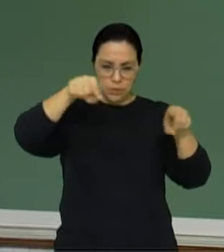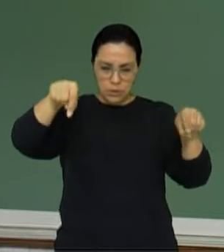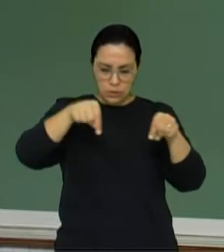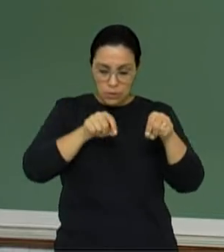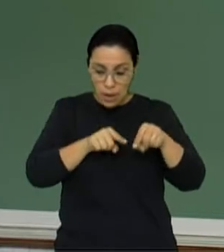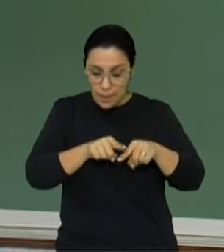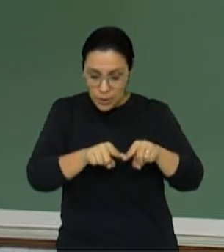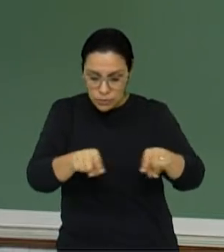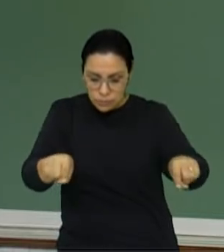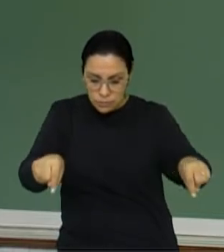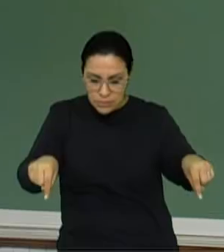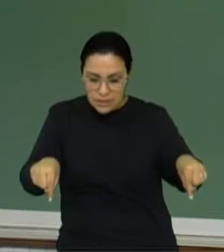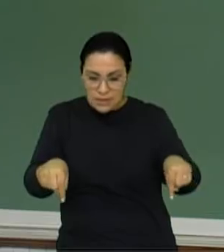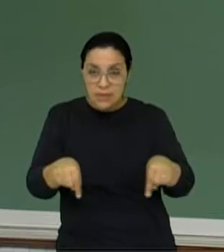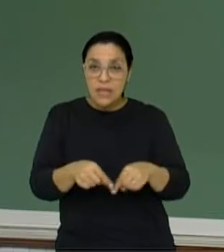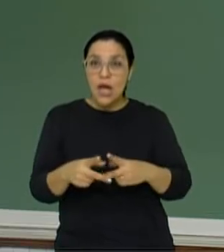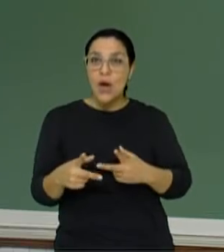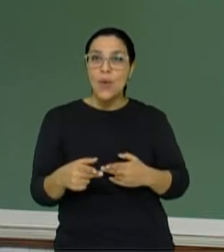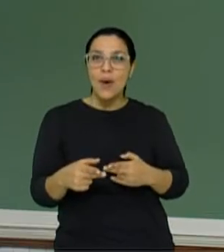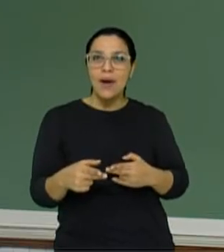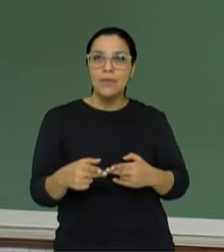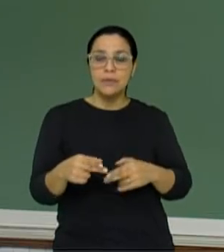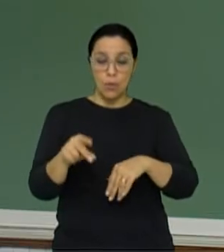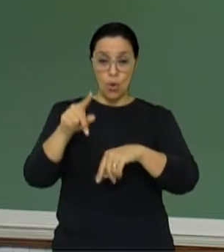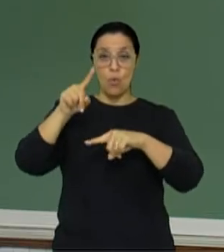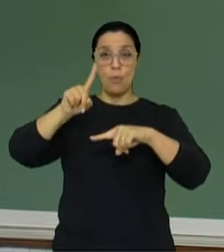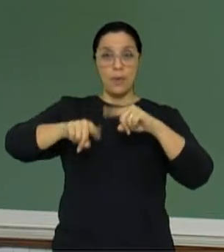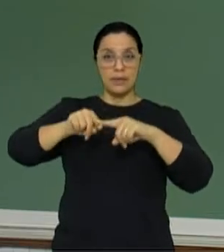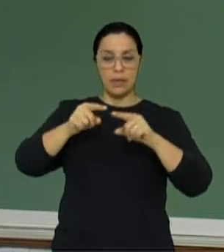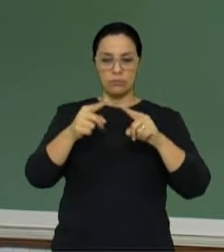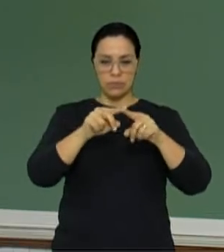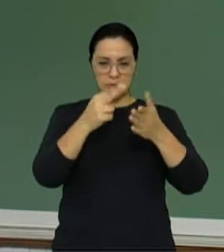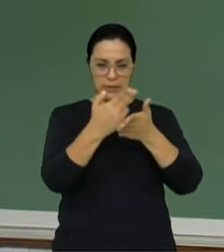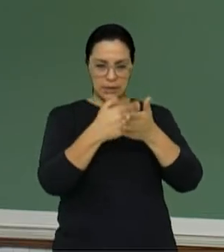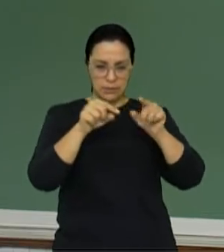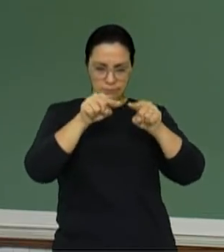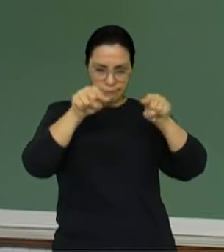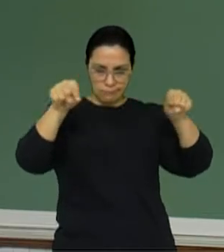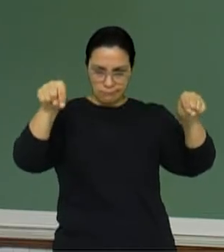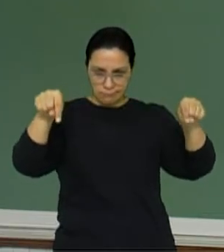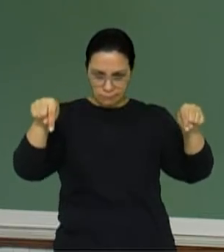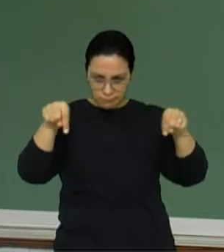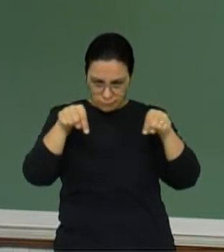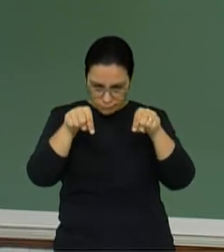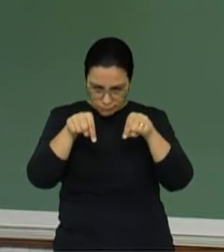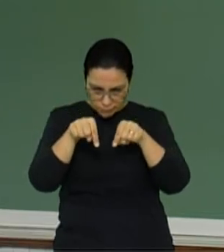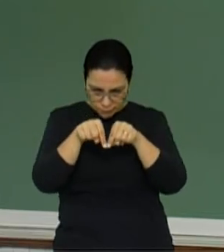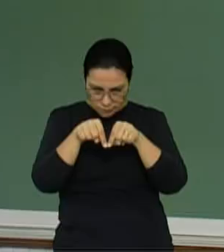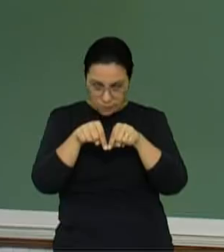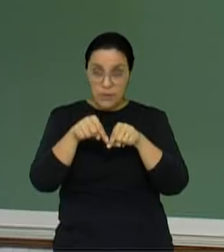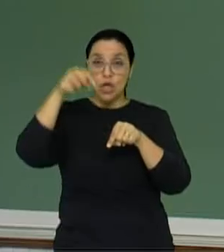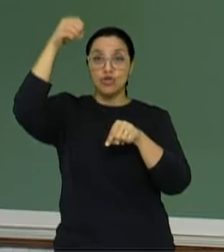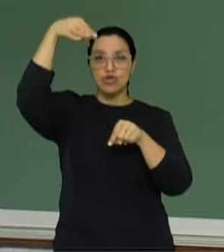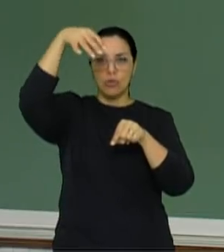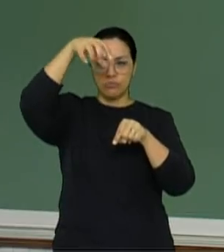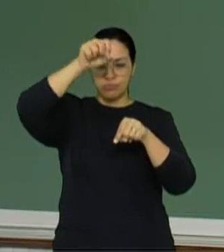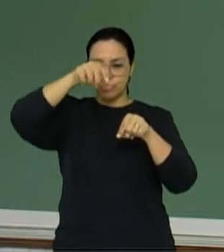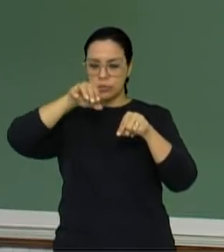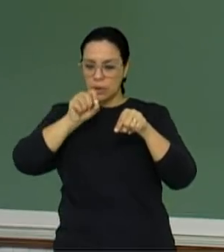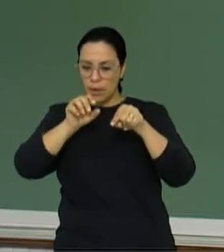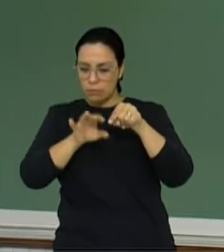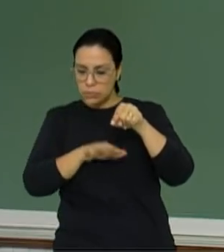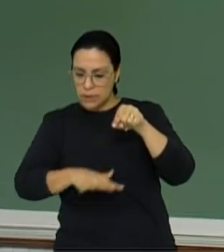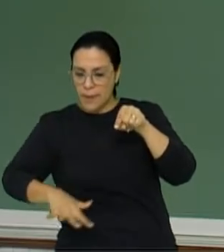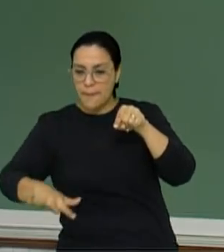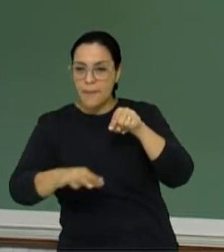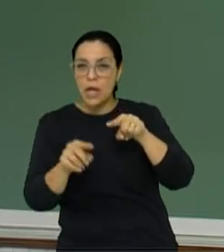dela lá no plano, ok? Essa sombra lá no plano, que vai ser a projeção ortogonal da